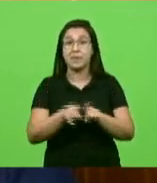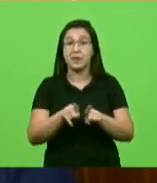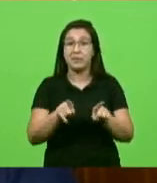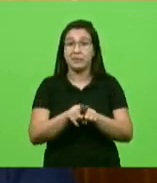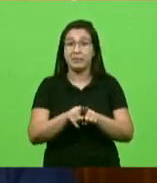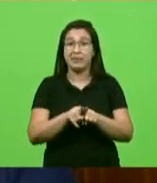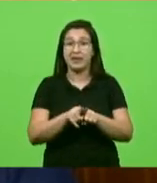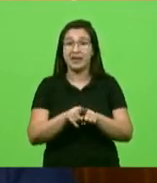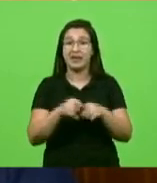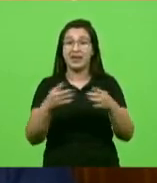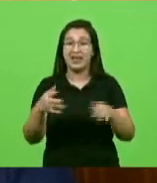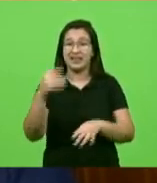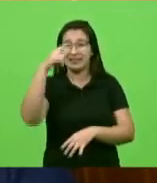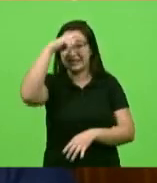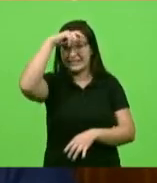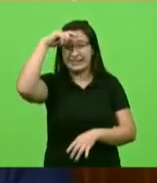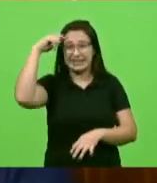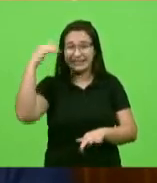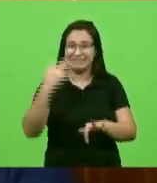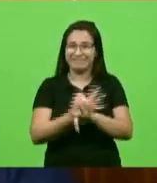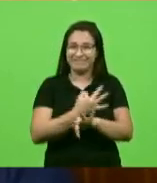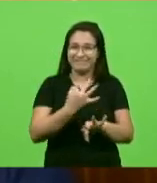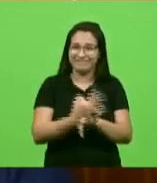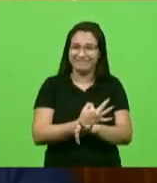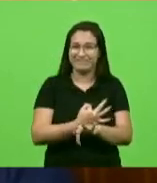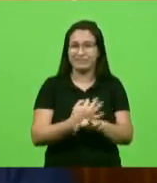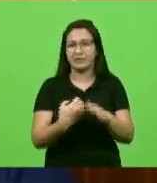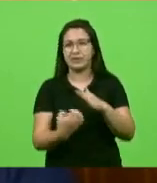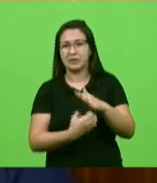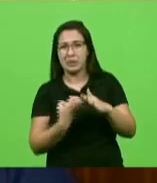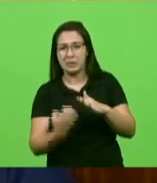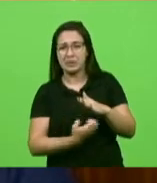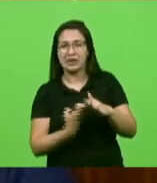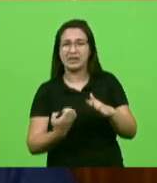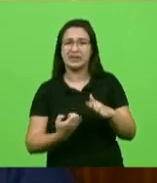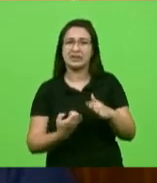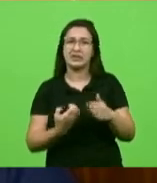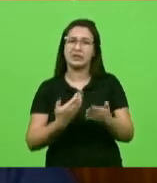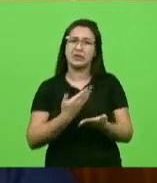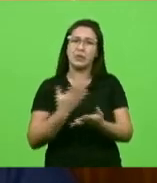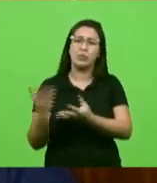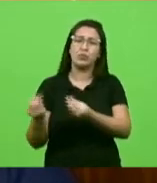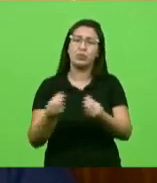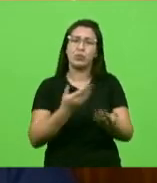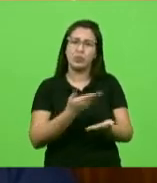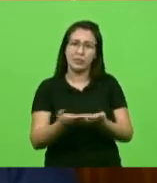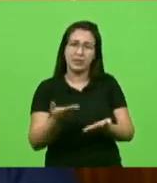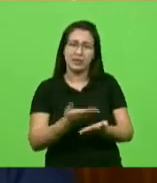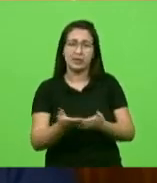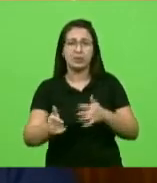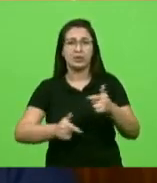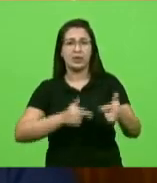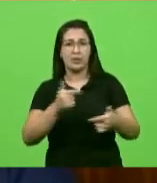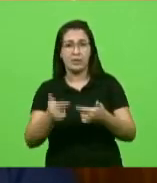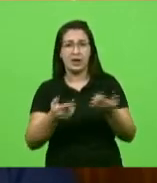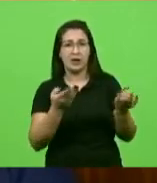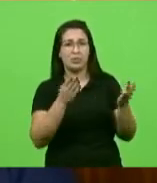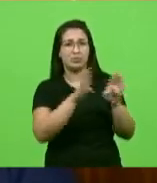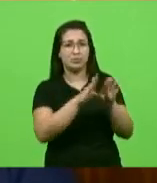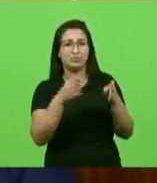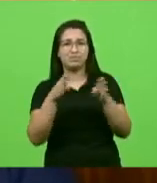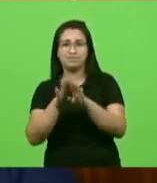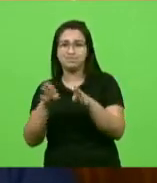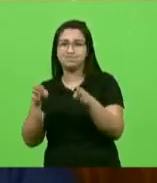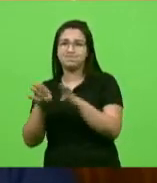sacrifício das classes empresarial e trabalhadora, com a perda de postos de trabalho, renda e, por que não dizer,